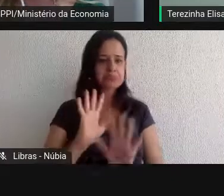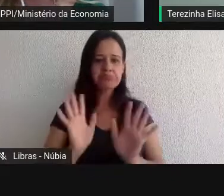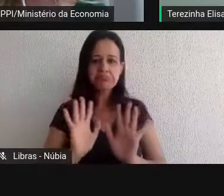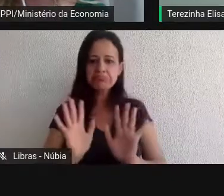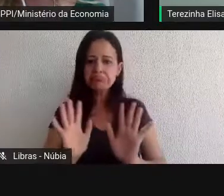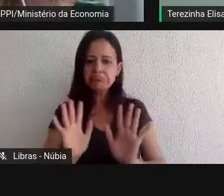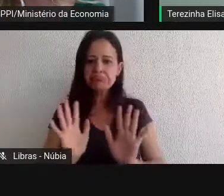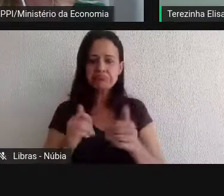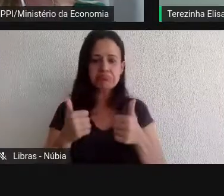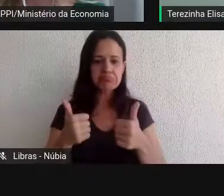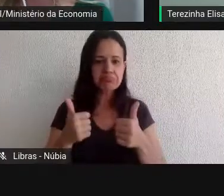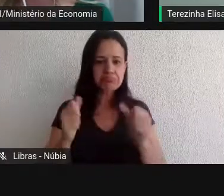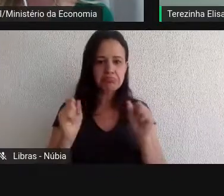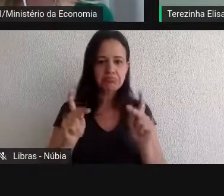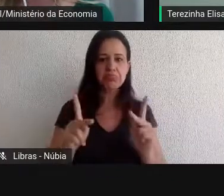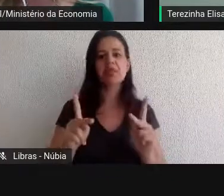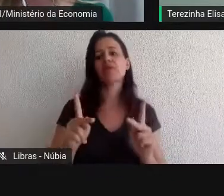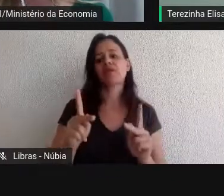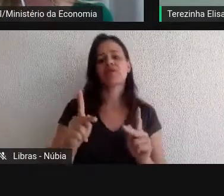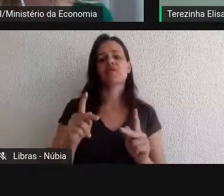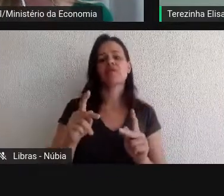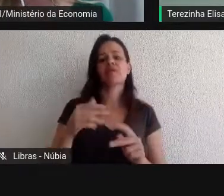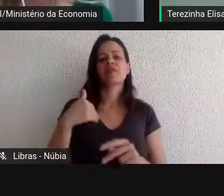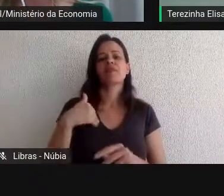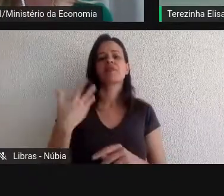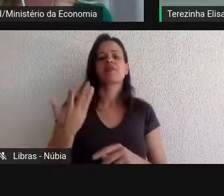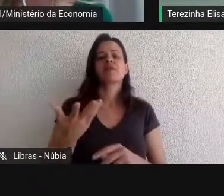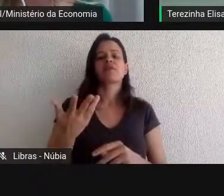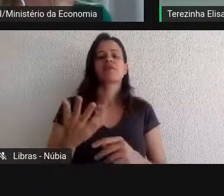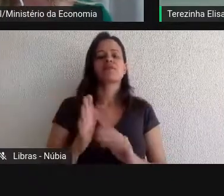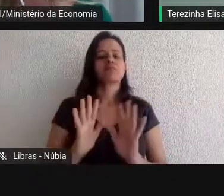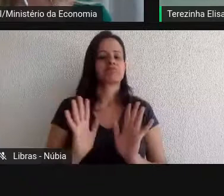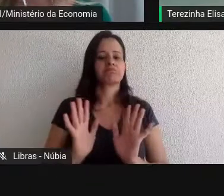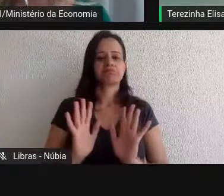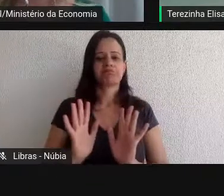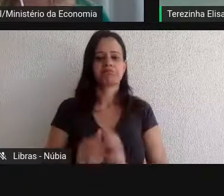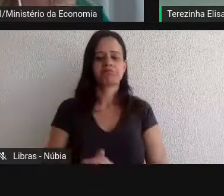antes de eu passar para a minha finalização?